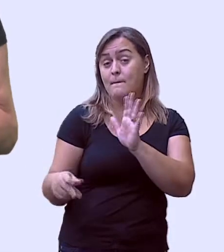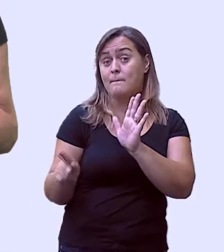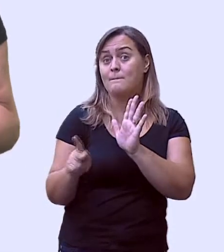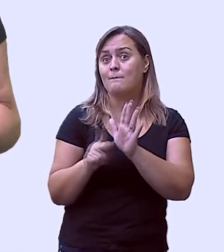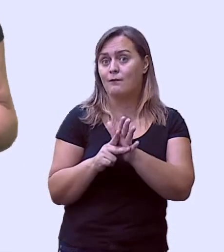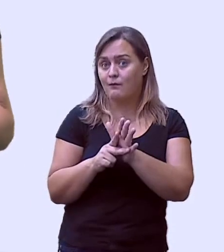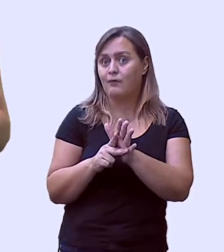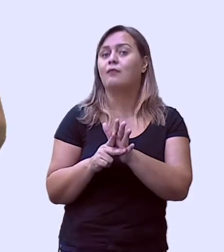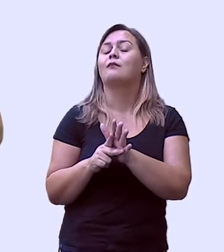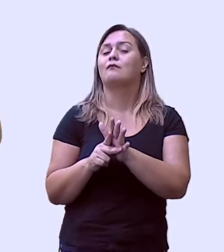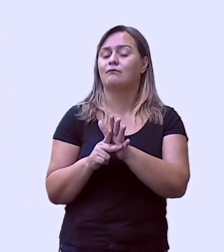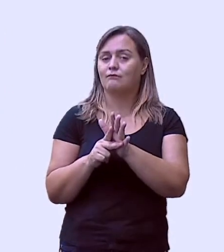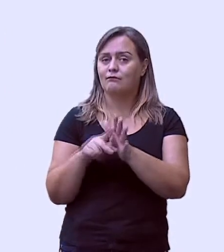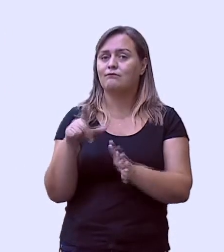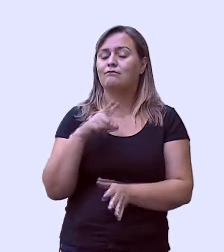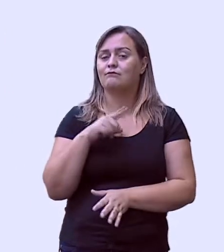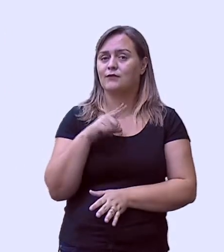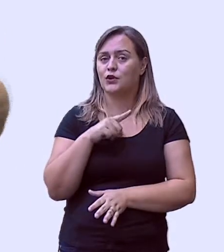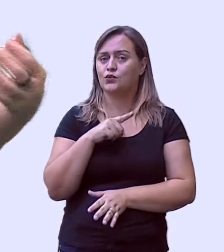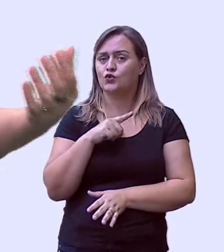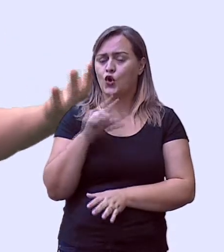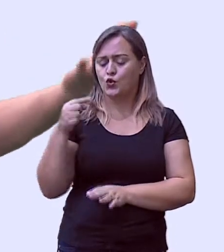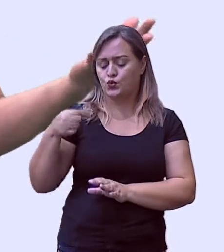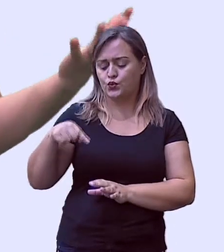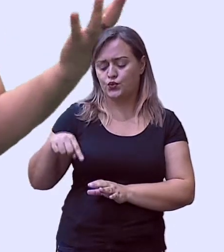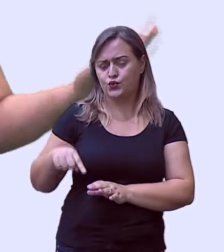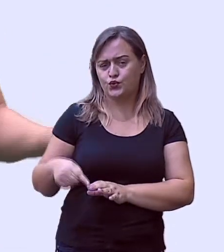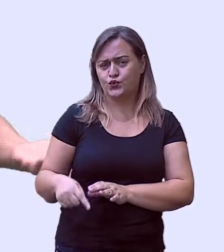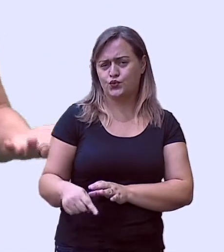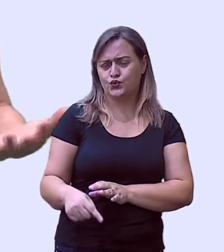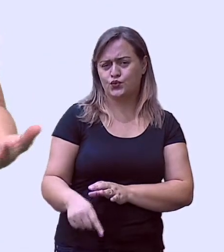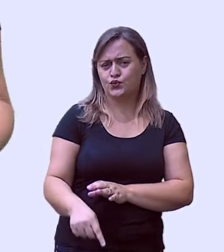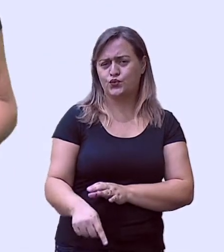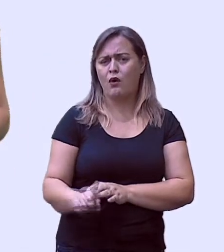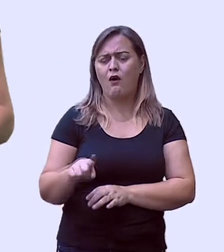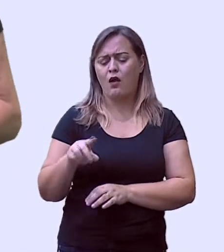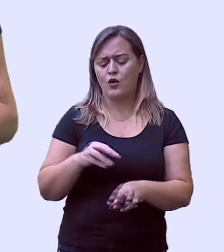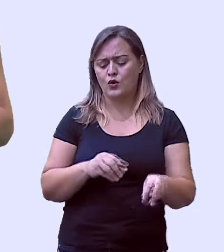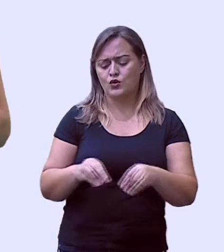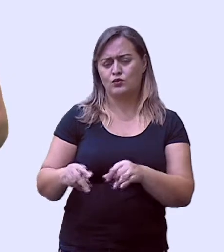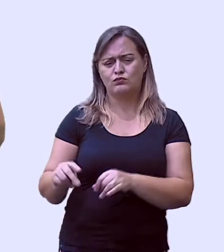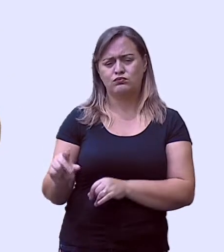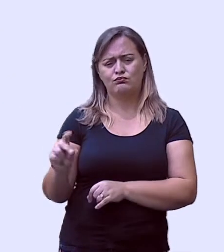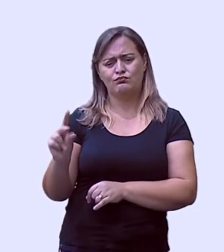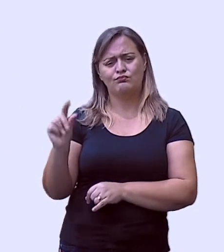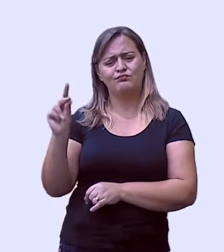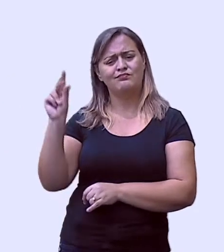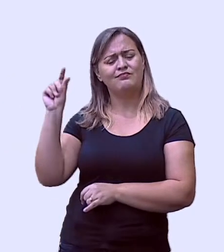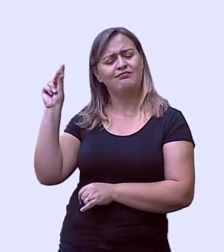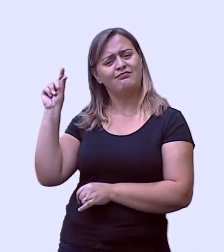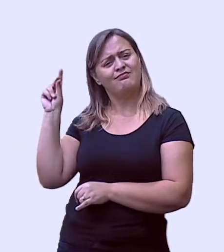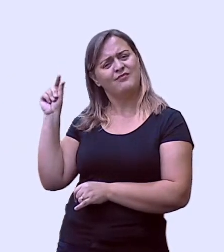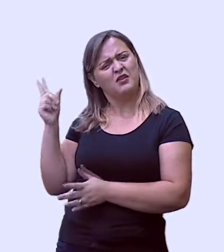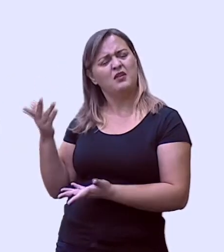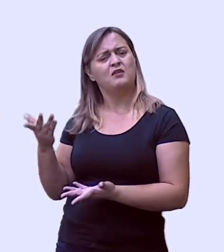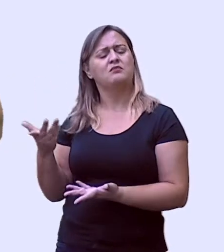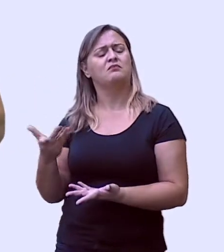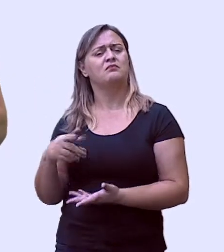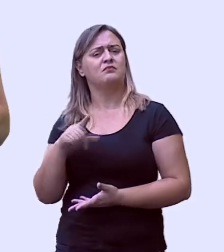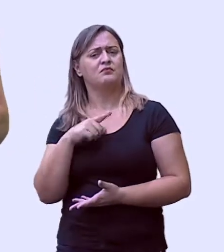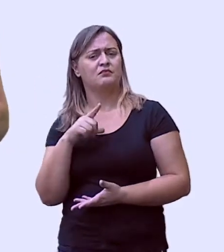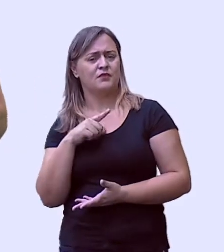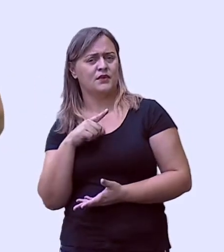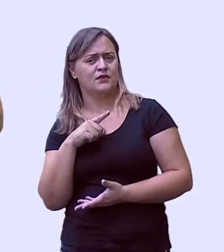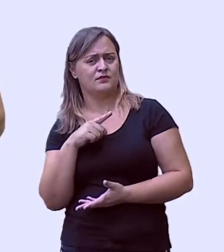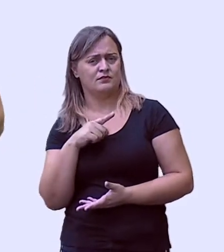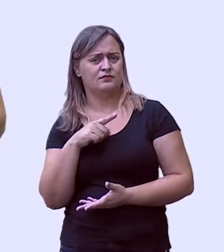profundidade, sua drenagem e por serem antigos. Os solos deste bioma, ele tem um